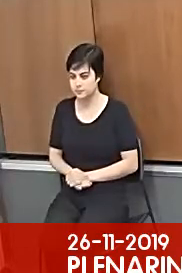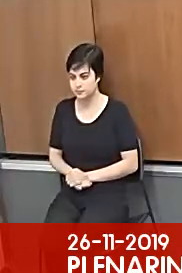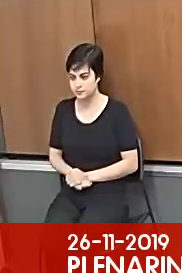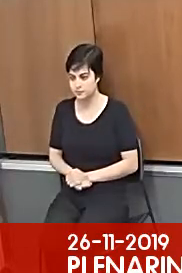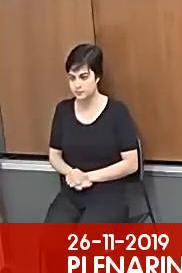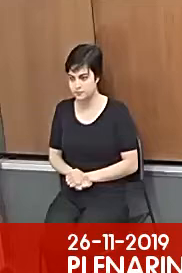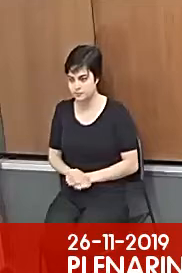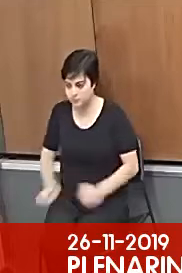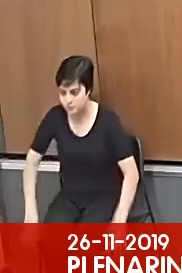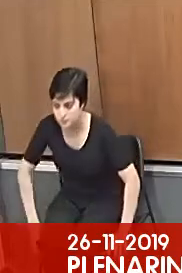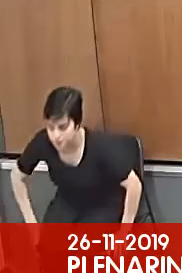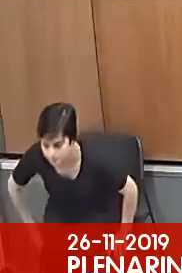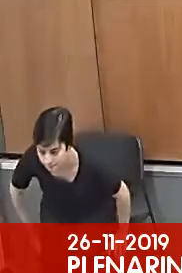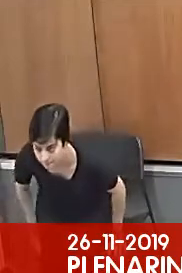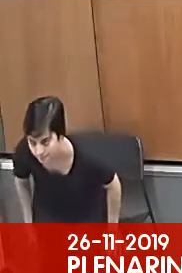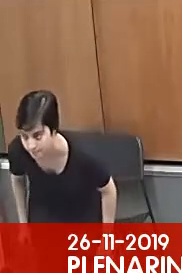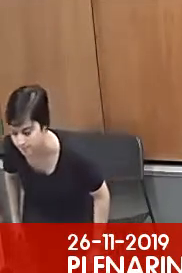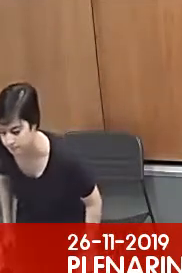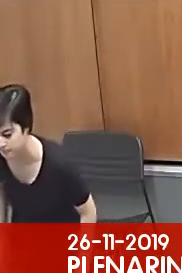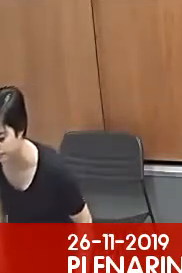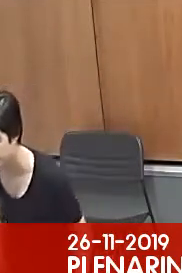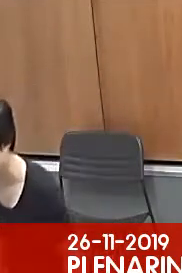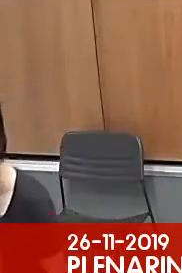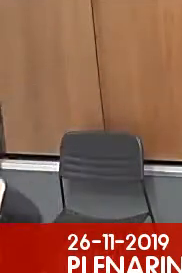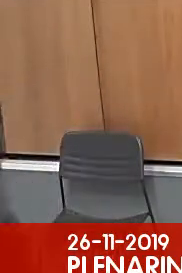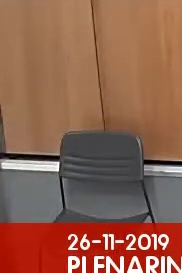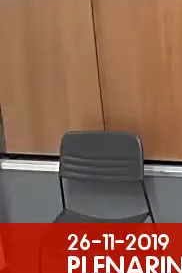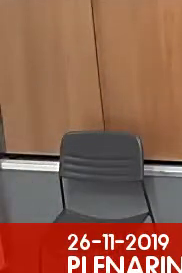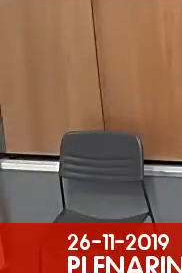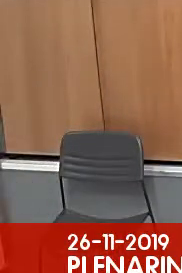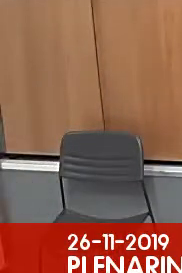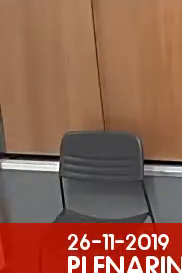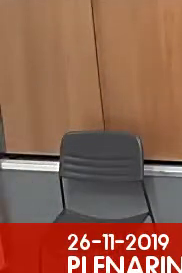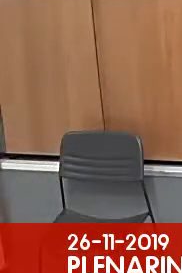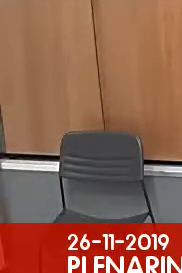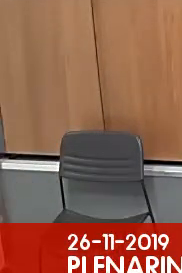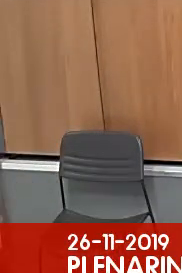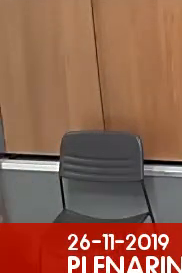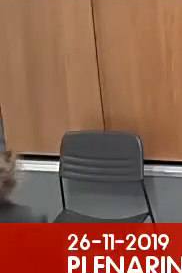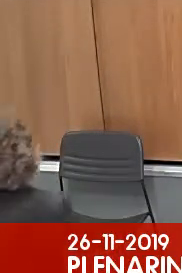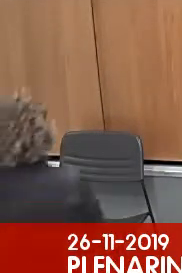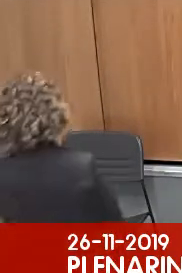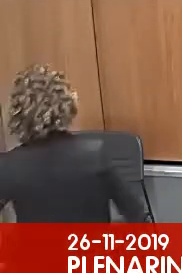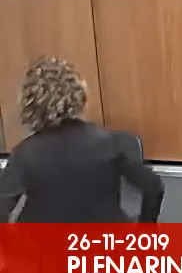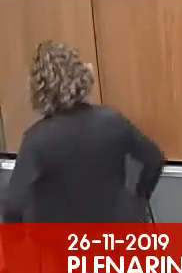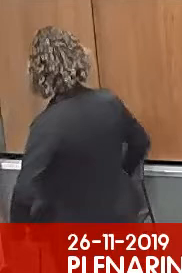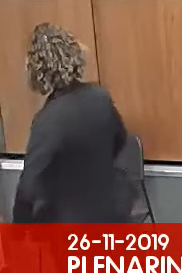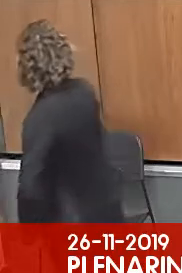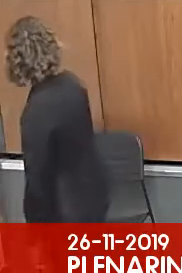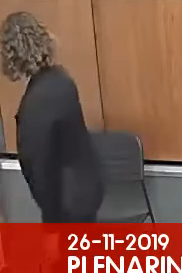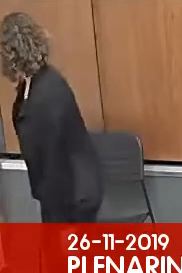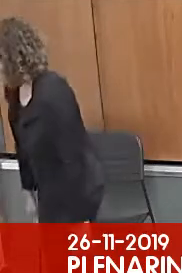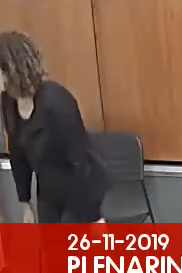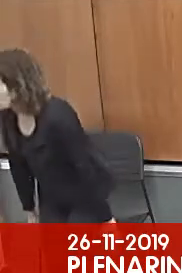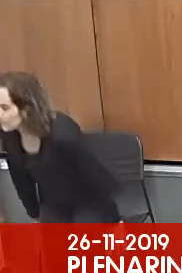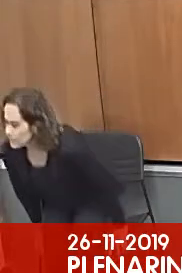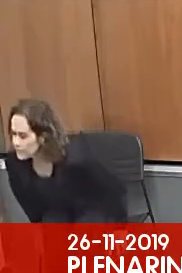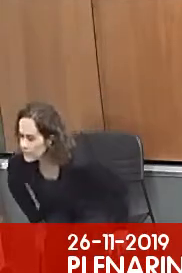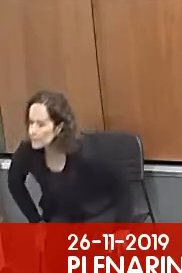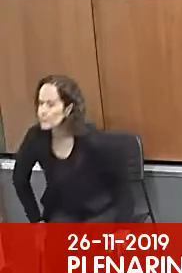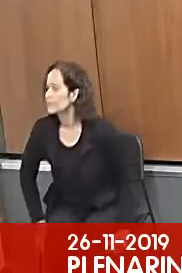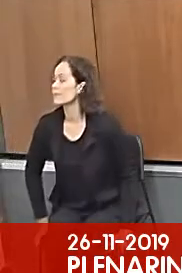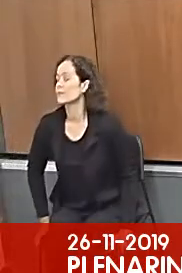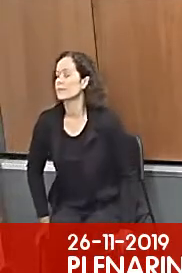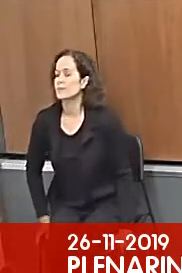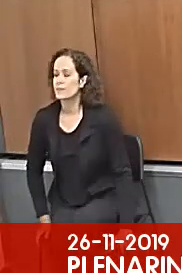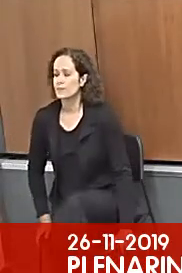Muito obrigado. Vou passar aqui então a fala para o deputado Zé Guilherme. Caro professor Cleito, a sua explanação vem